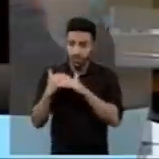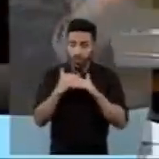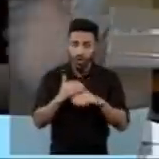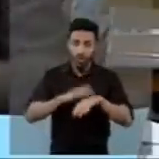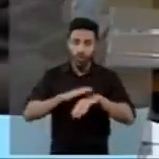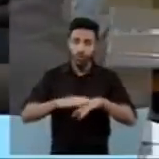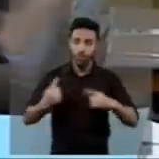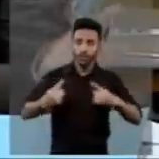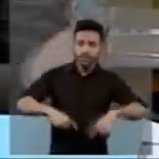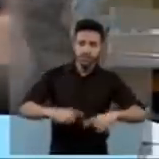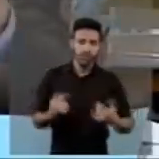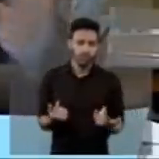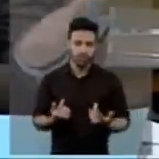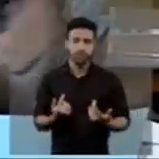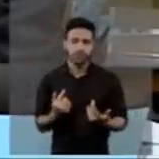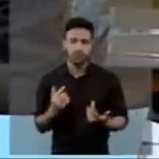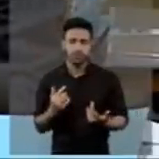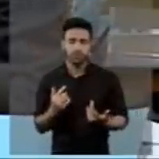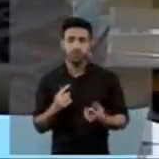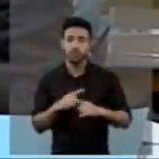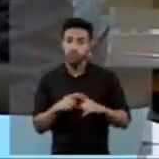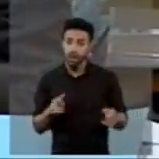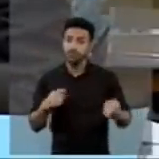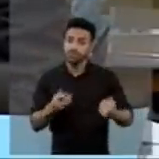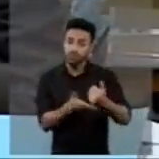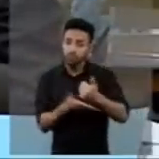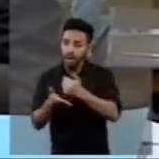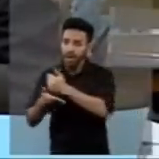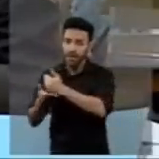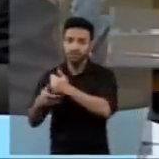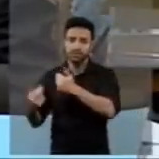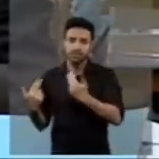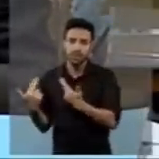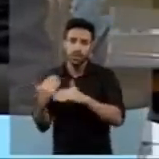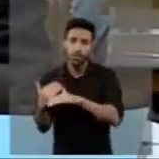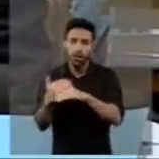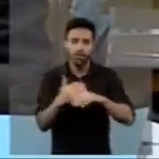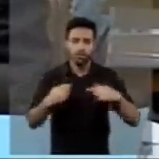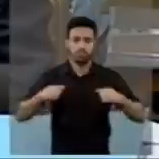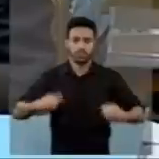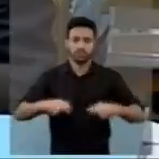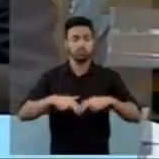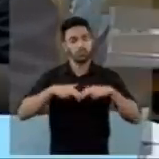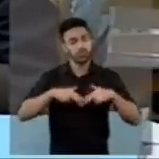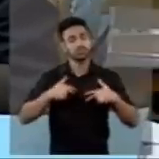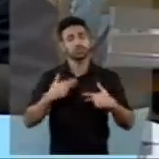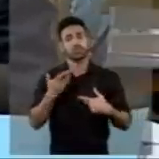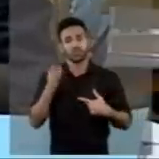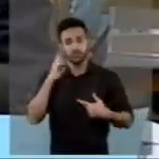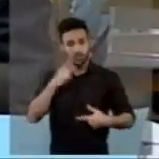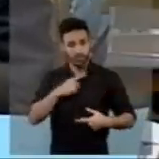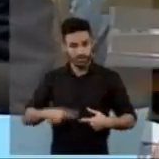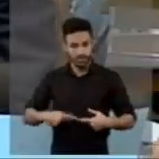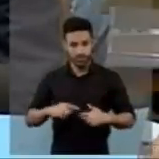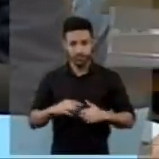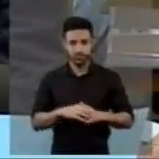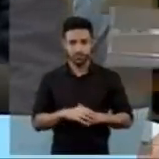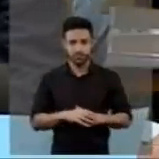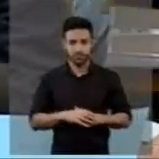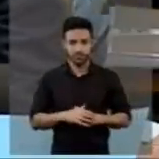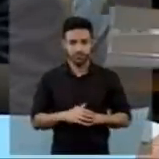ou competitividade em bases iguais. Por isso, senhora presidente, considerando